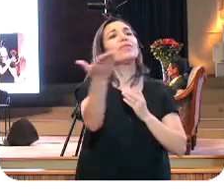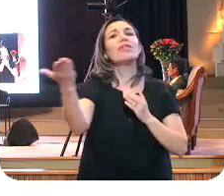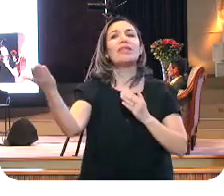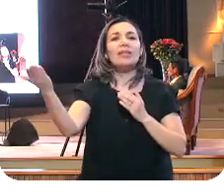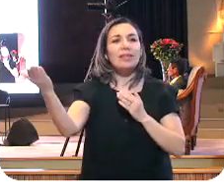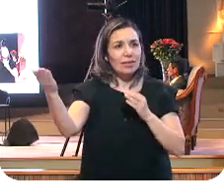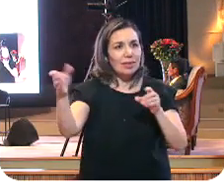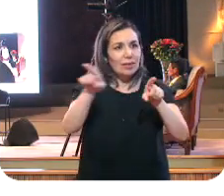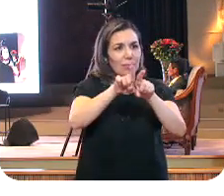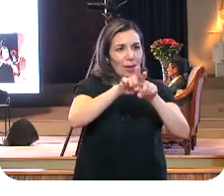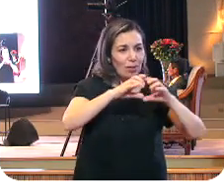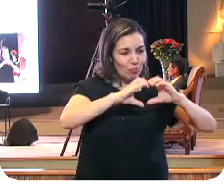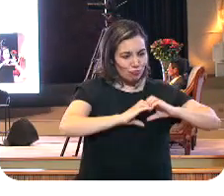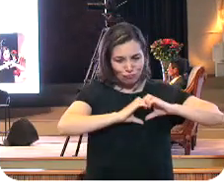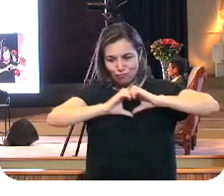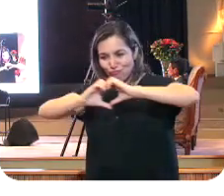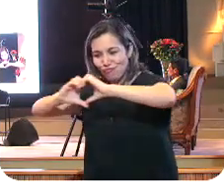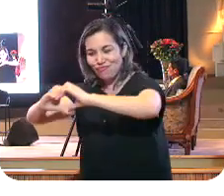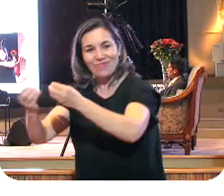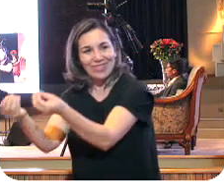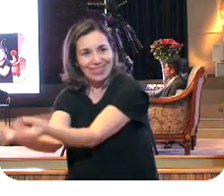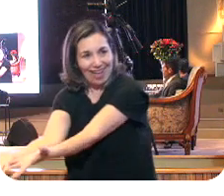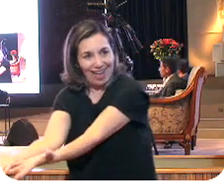Participe da campanha. Acesse